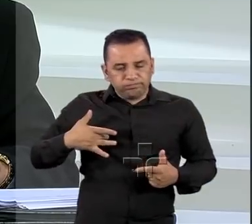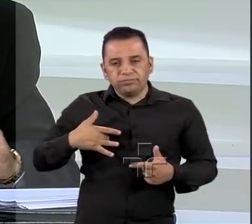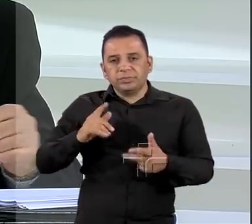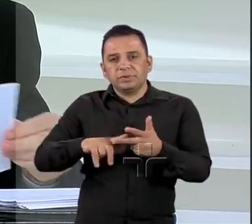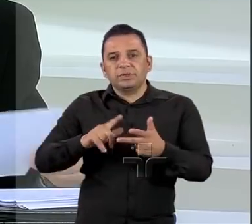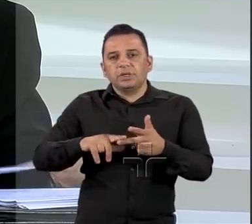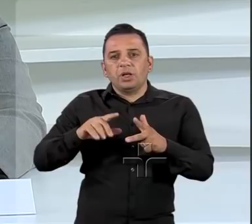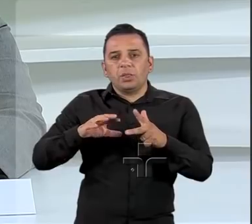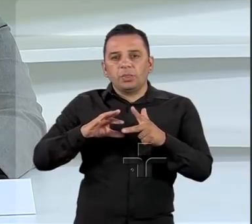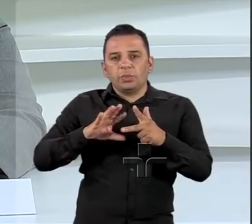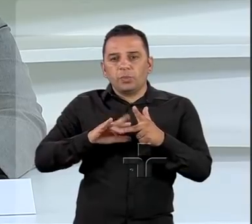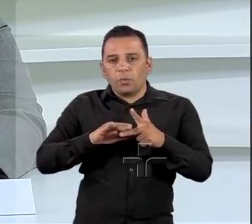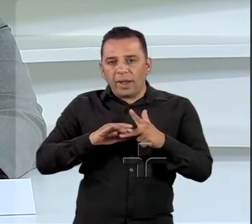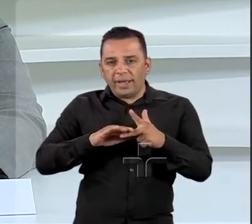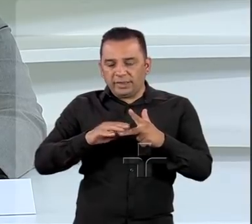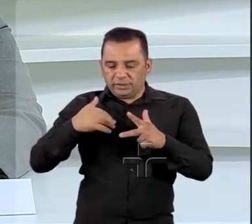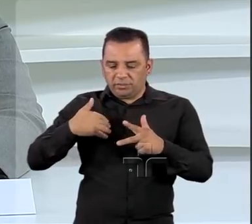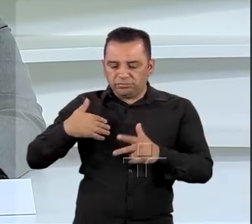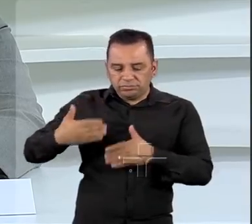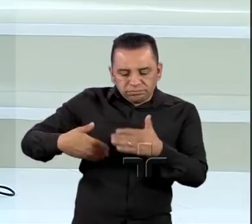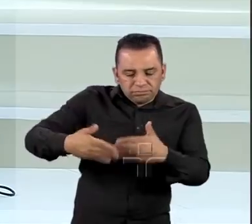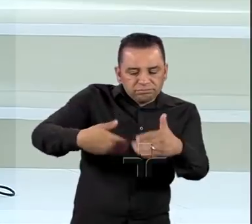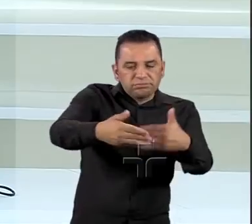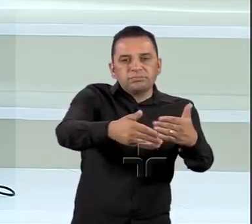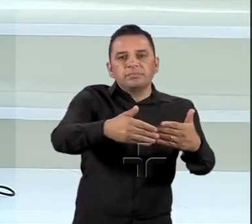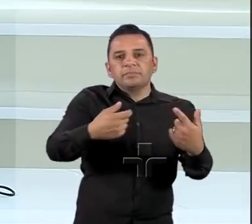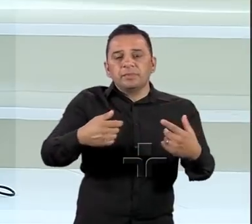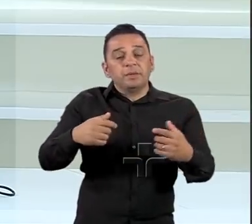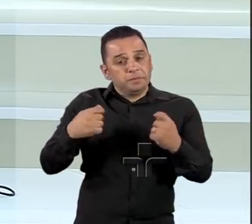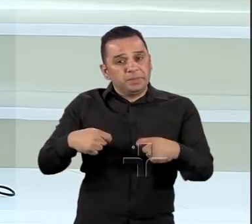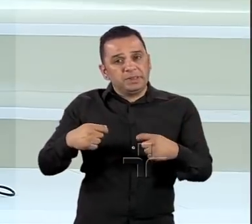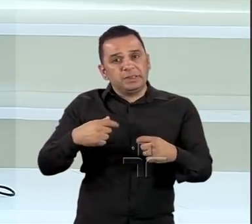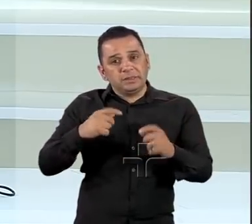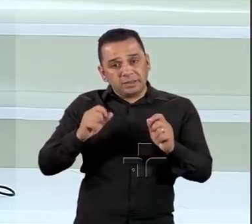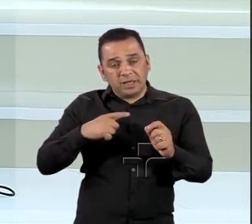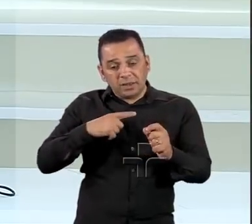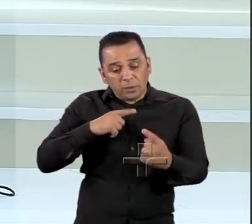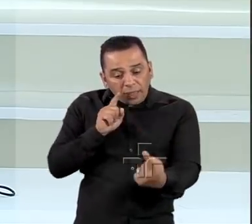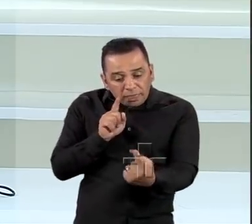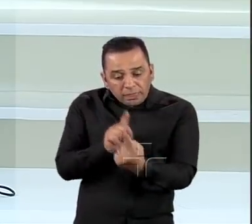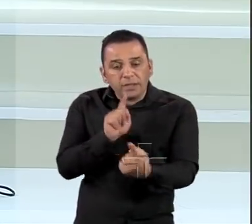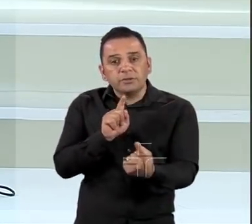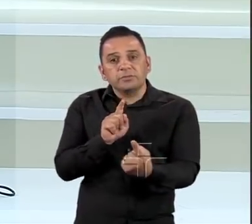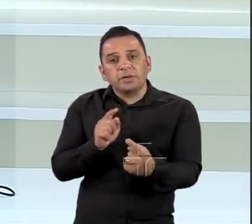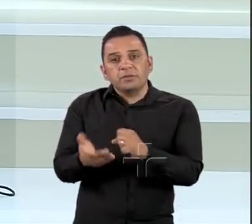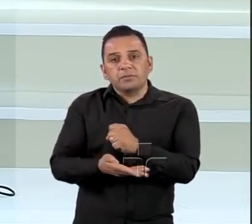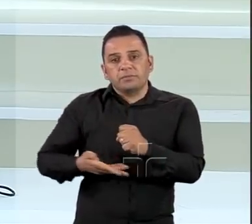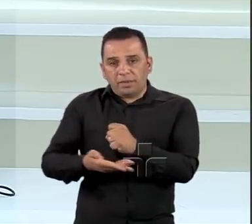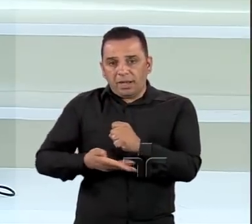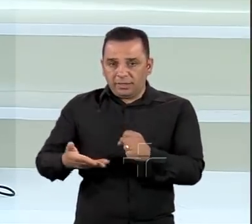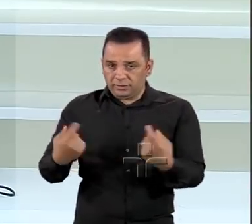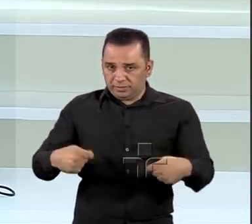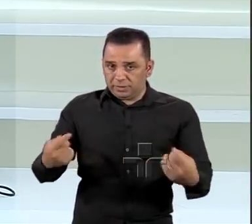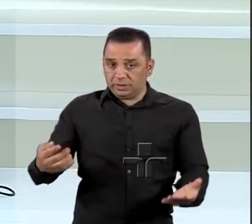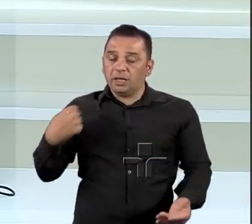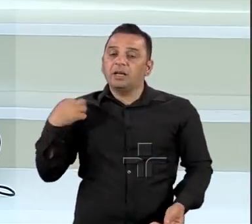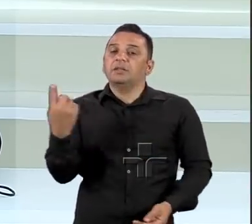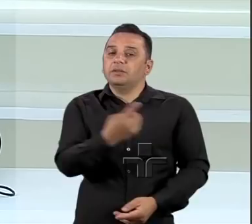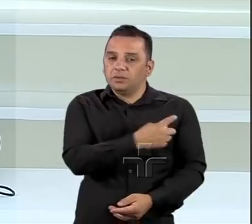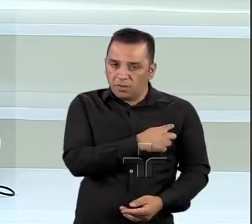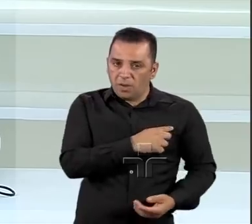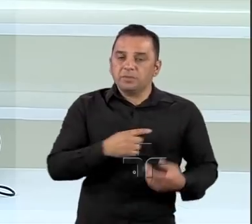possam ser abordadas e resolvidas a nível ainda de atenção primária. E, obviamente, isso faz com que a gente